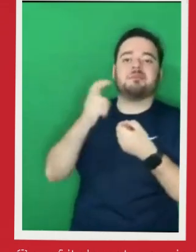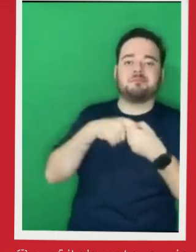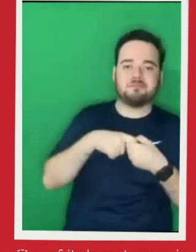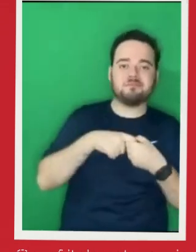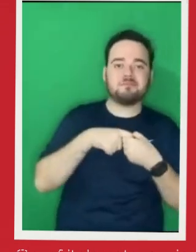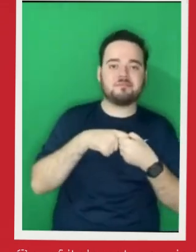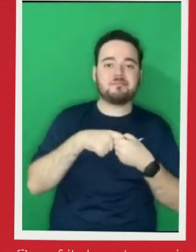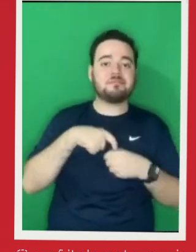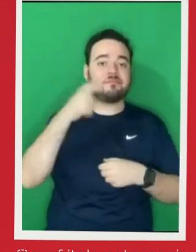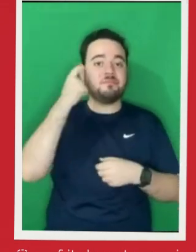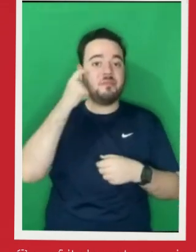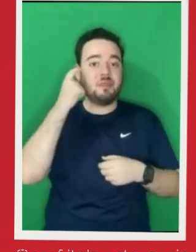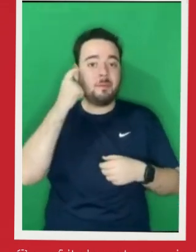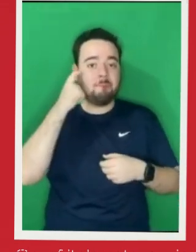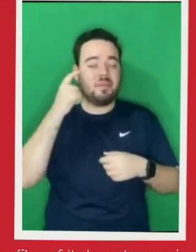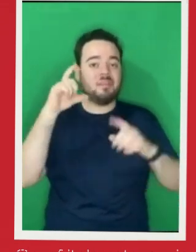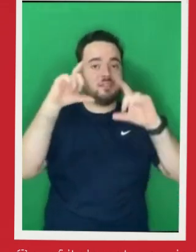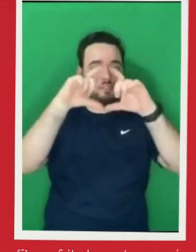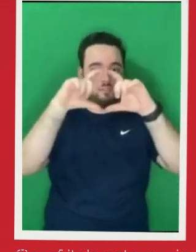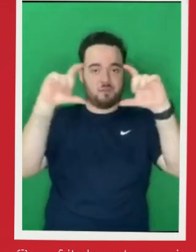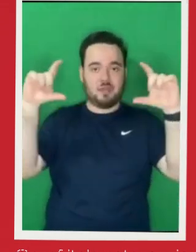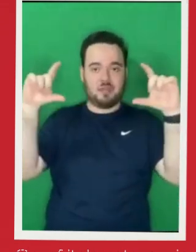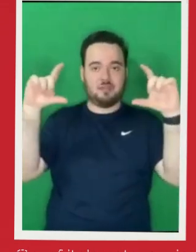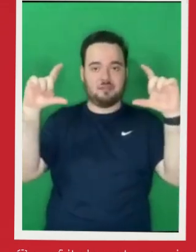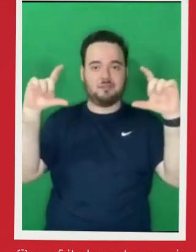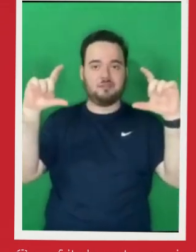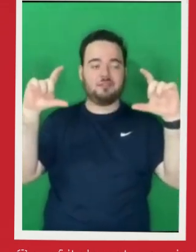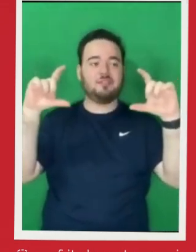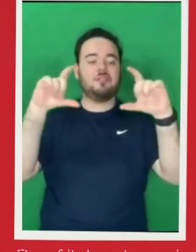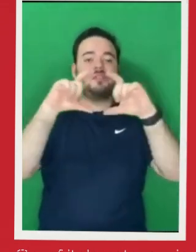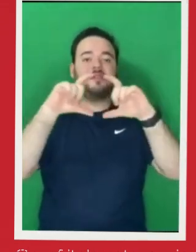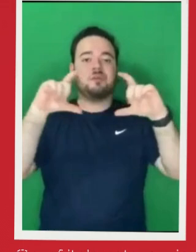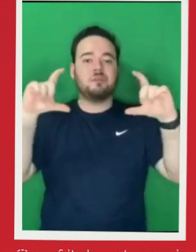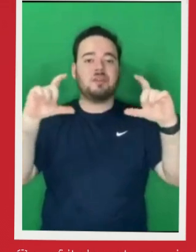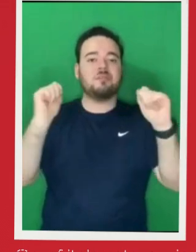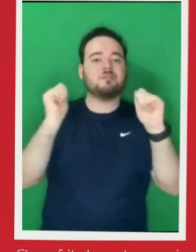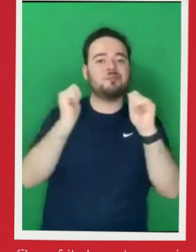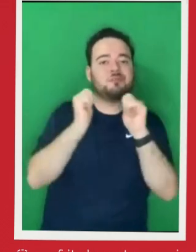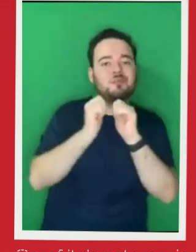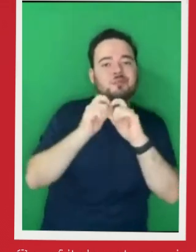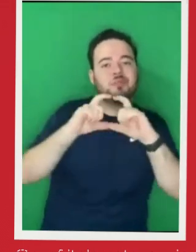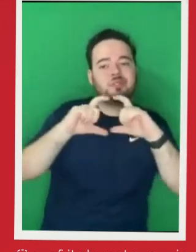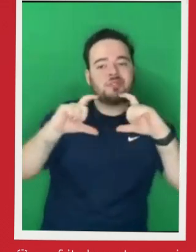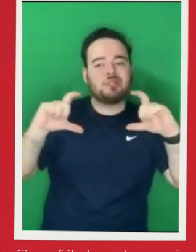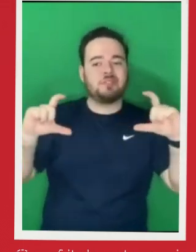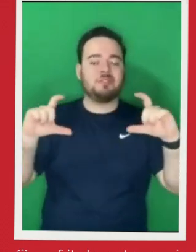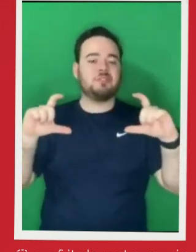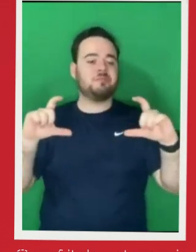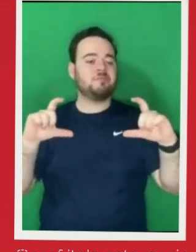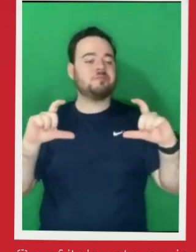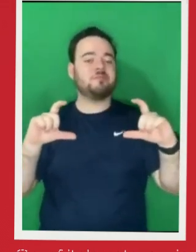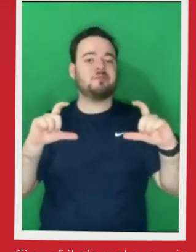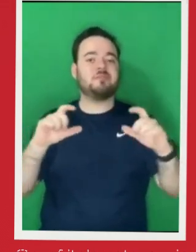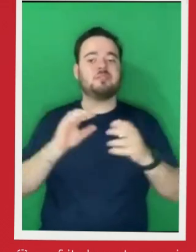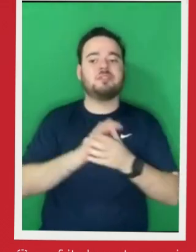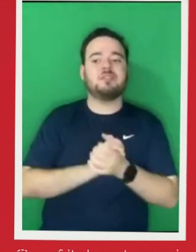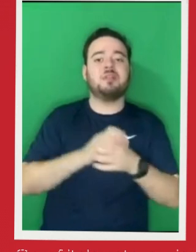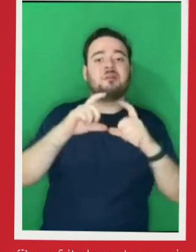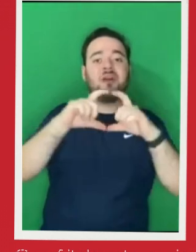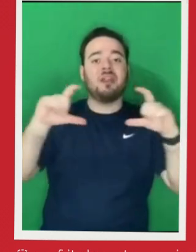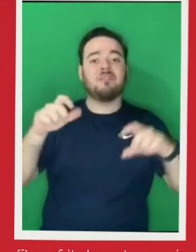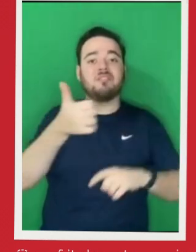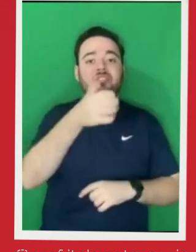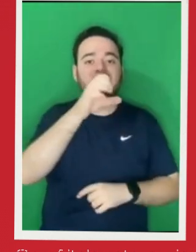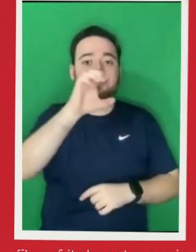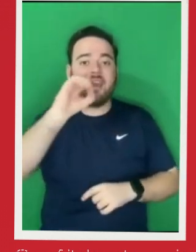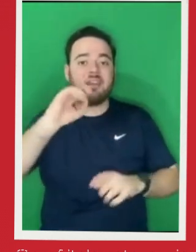volto. Então pense no tamanho dos seus parágrafos. Parágrafos de 1 a 2 linhas parecem mais um haikai.